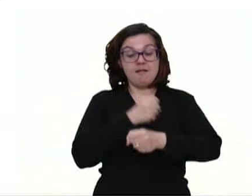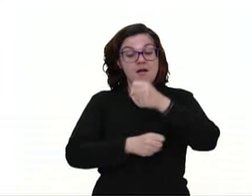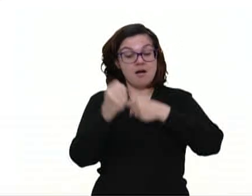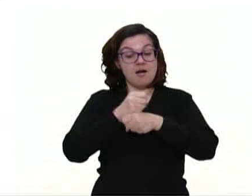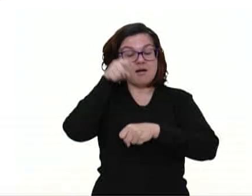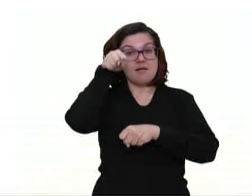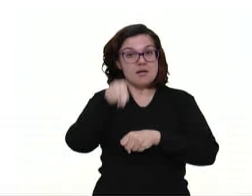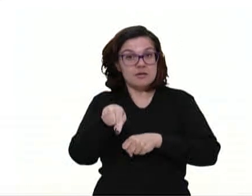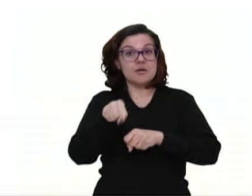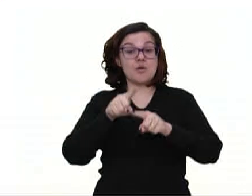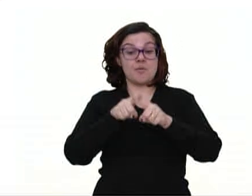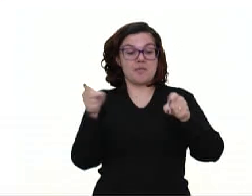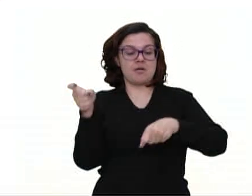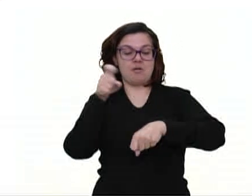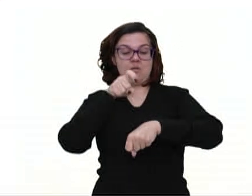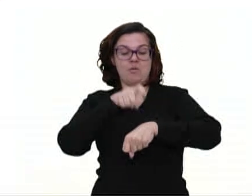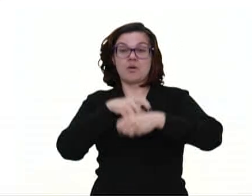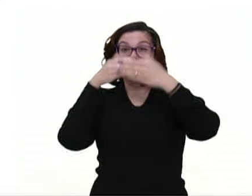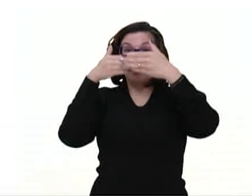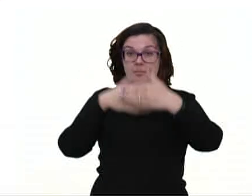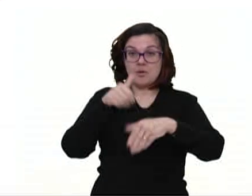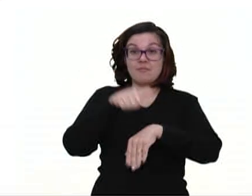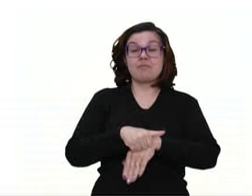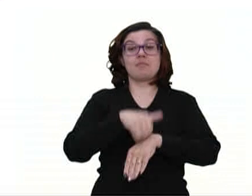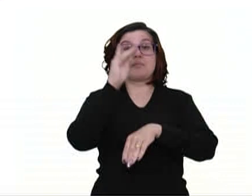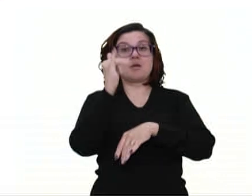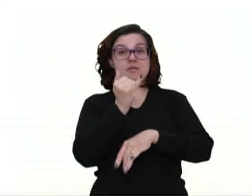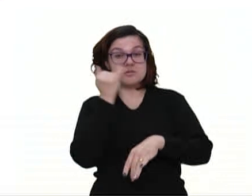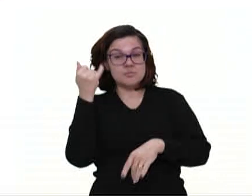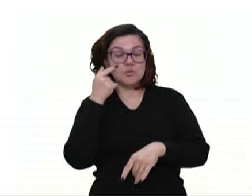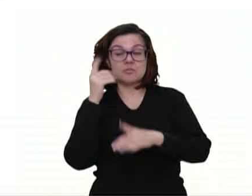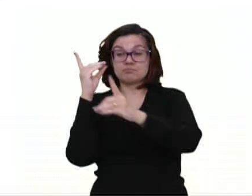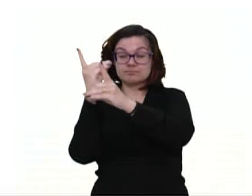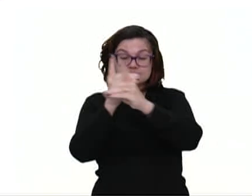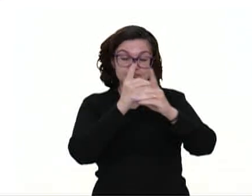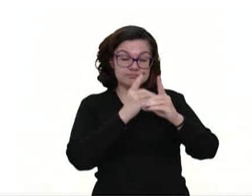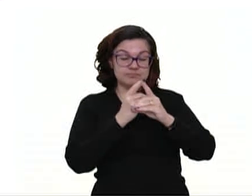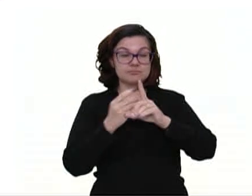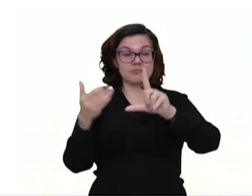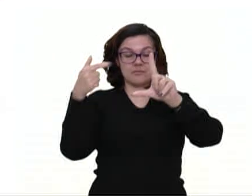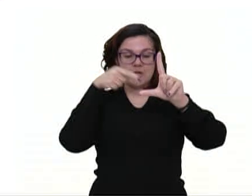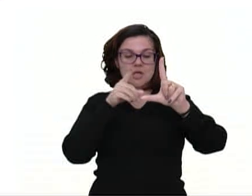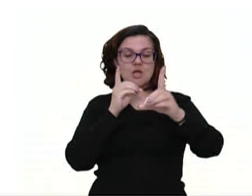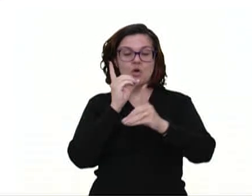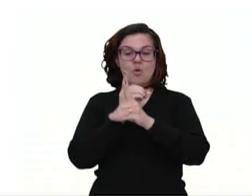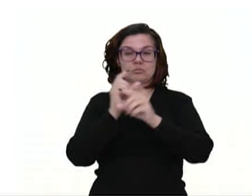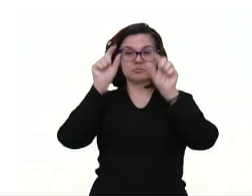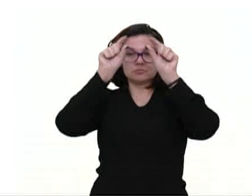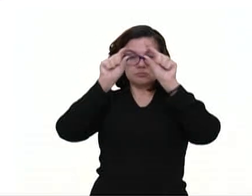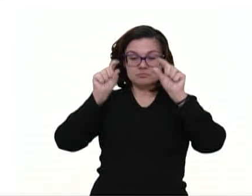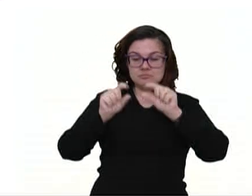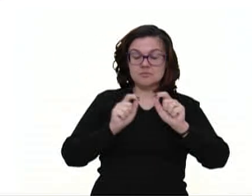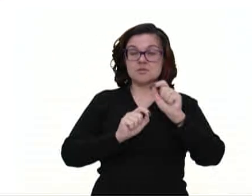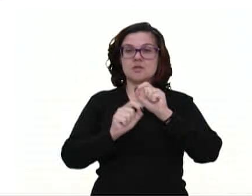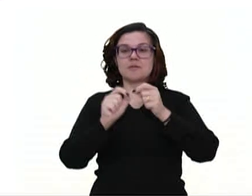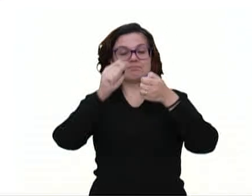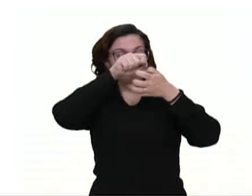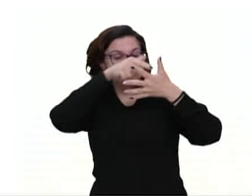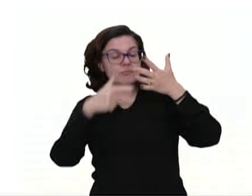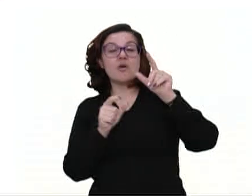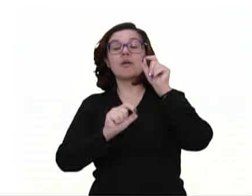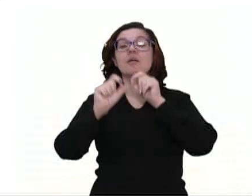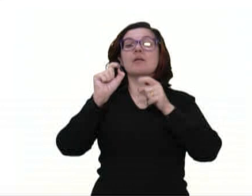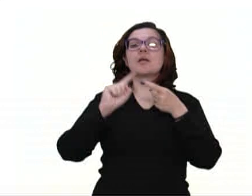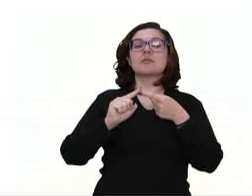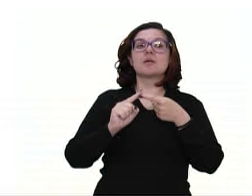Mas você, no momento da prova, faça aquilo que é mais importante. Identifique abaixo a ditadura e caracterize aí os personagens.